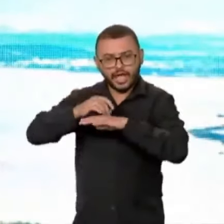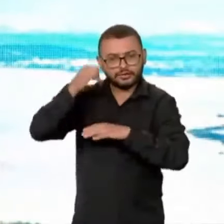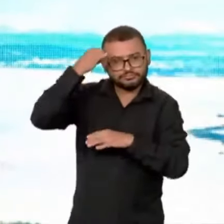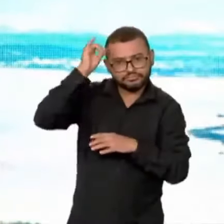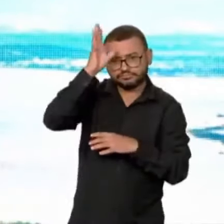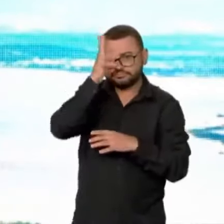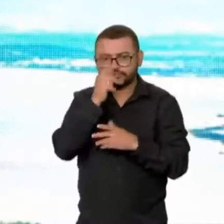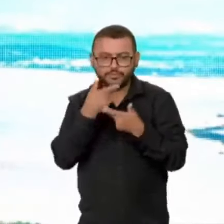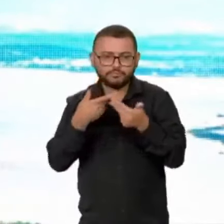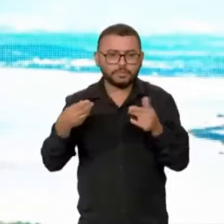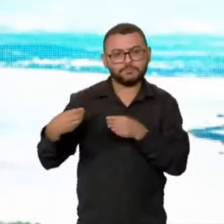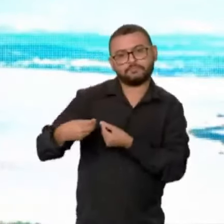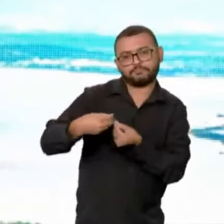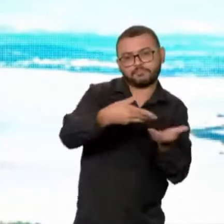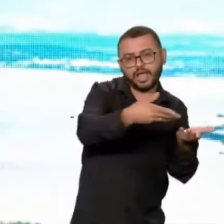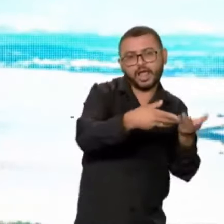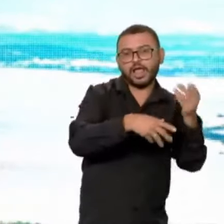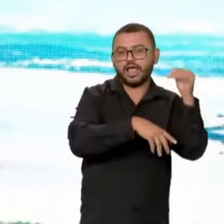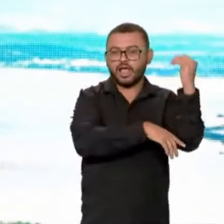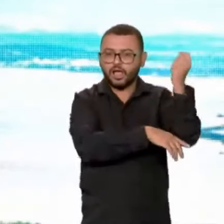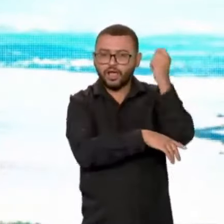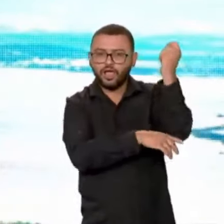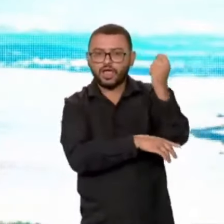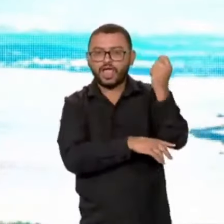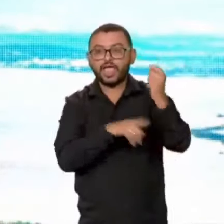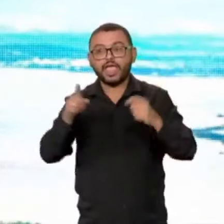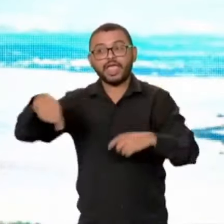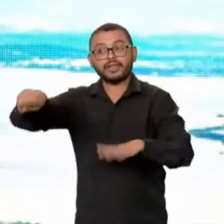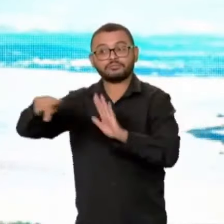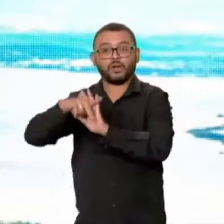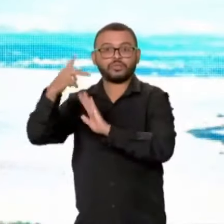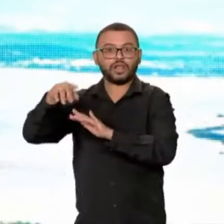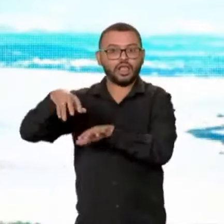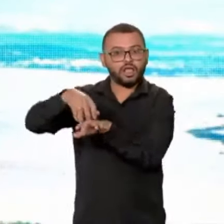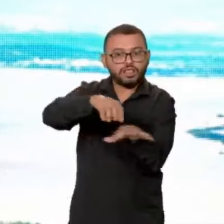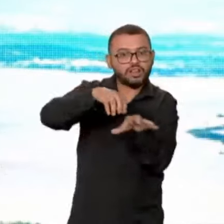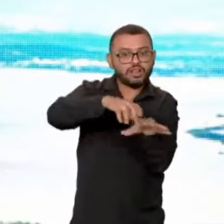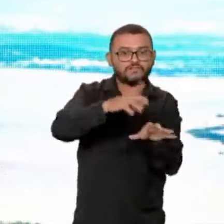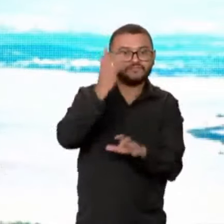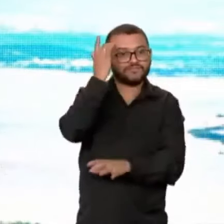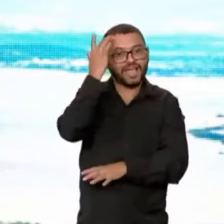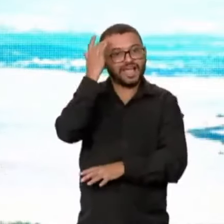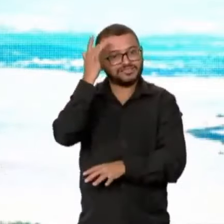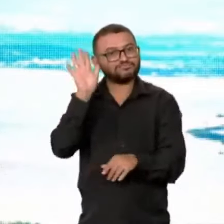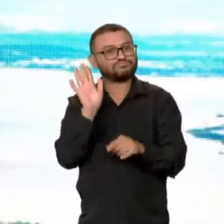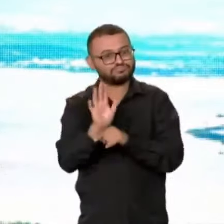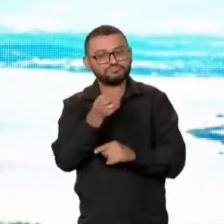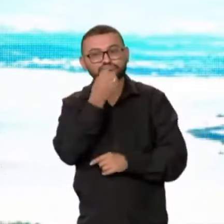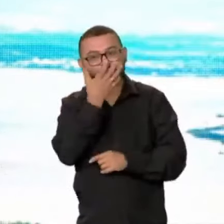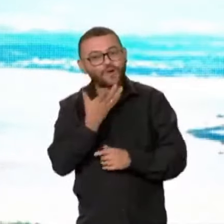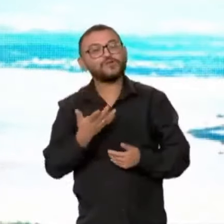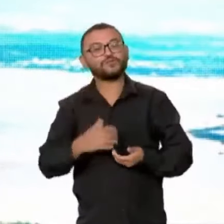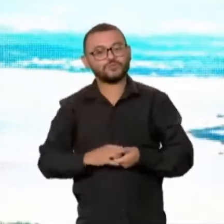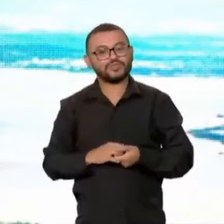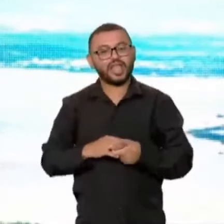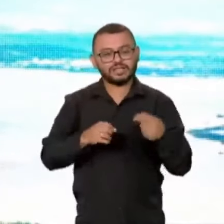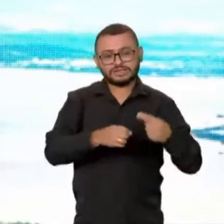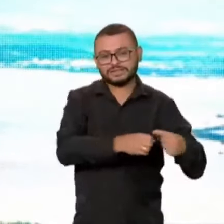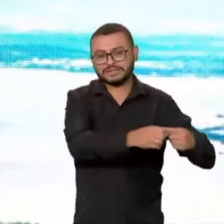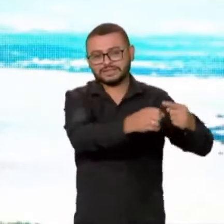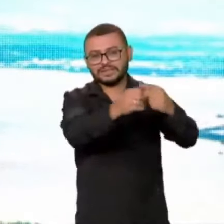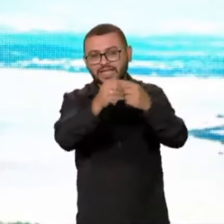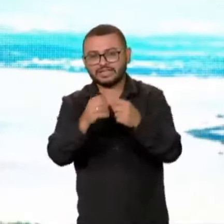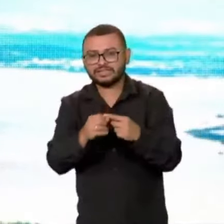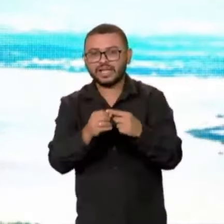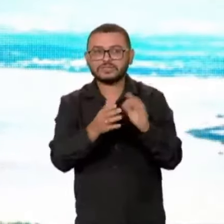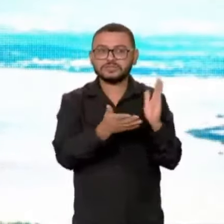animal no Rio Grande do Sul, inclusive com estrutura logística deles. Coisa que facilita muito, porque tem muita cidade, sabe,